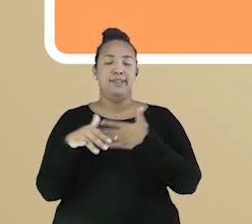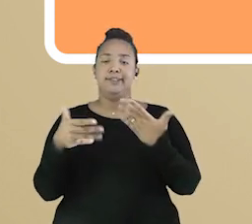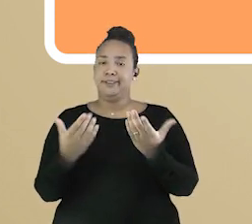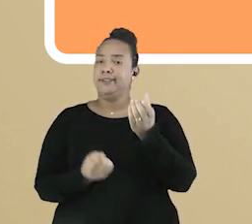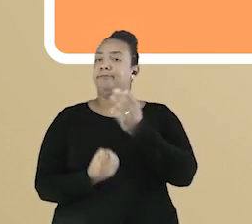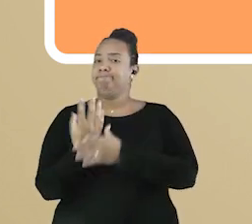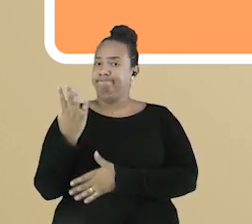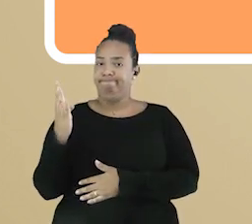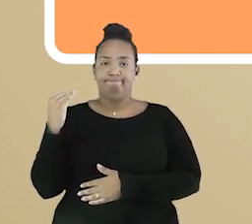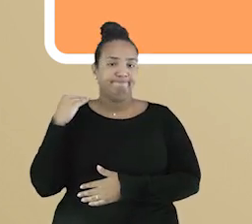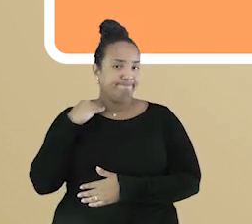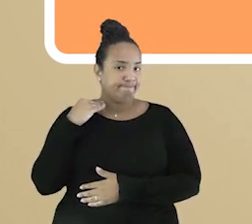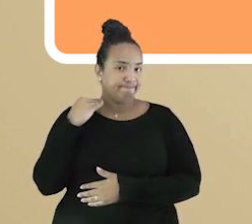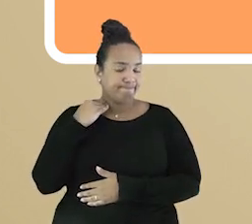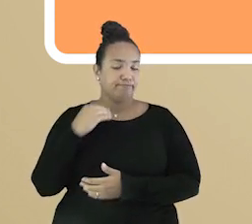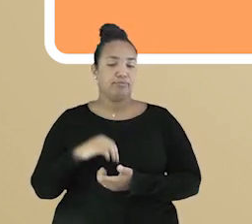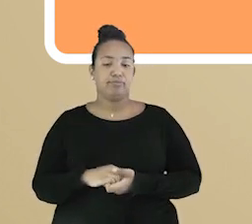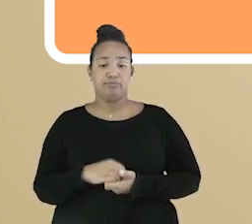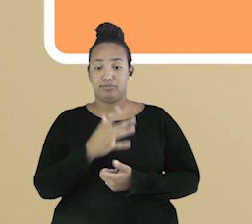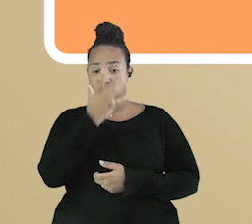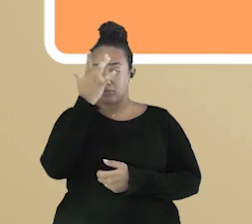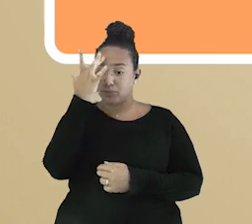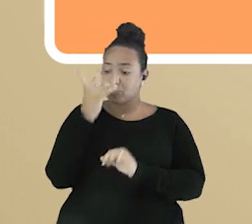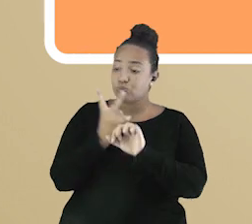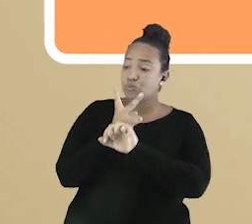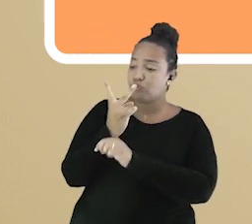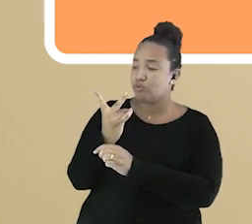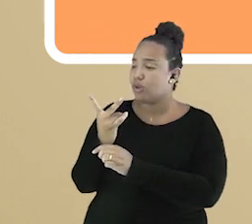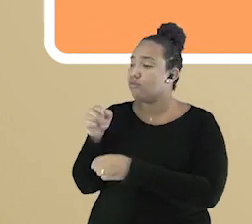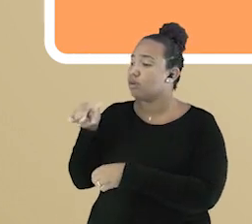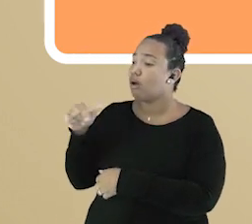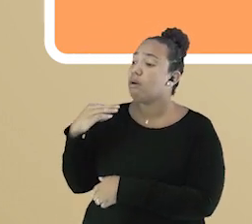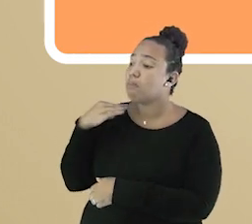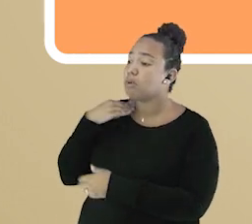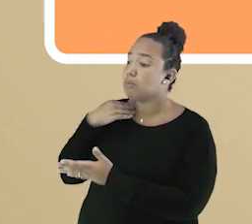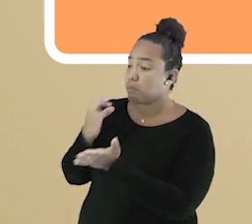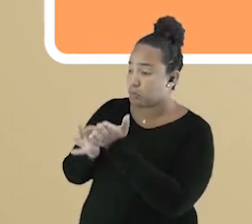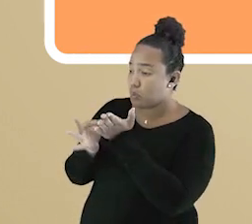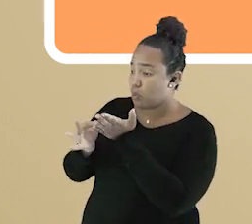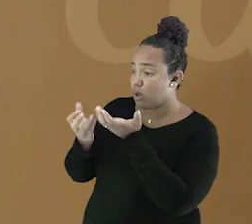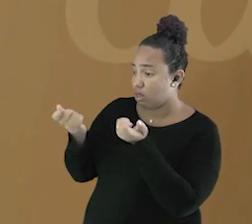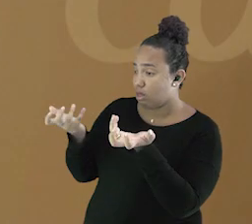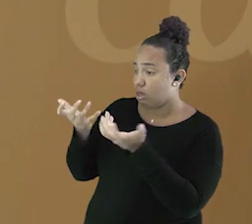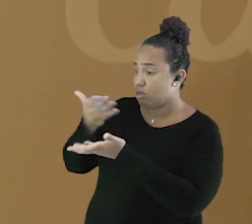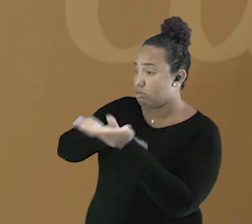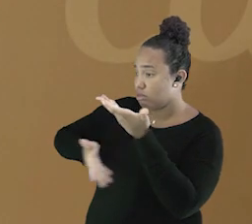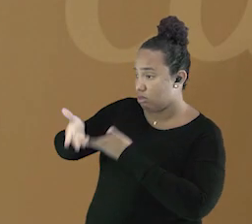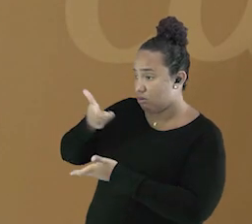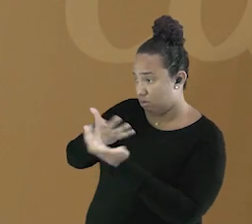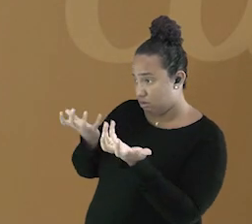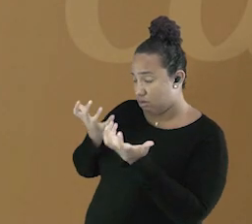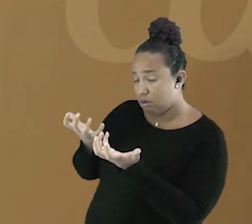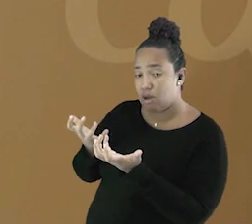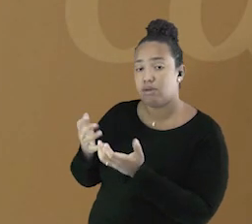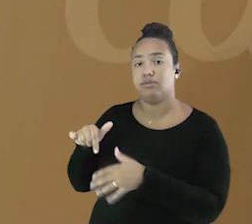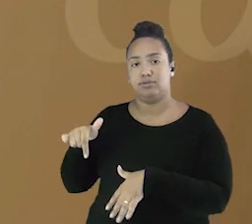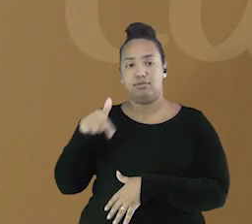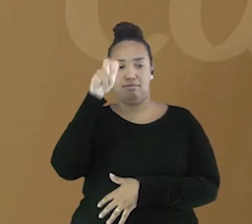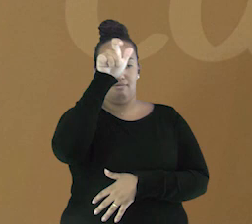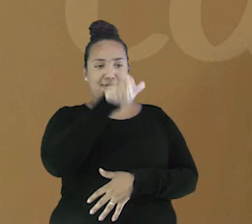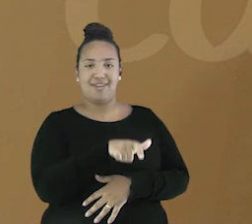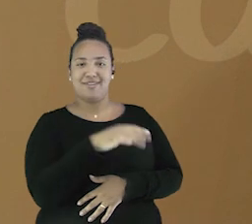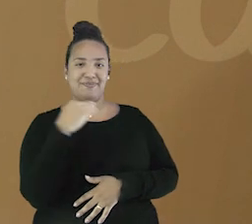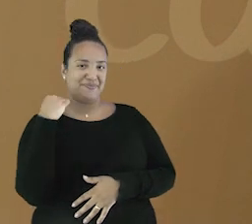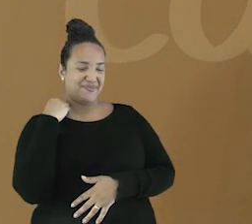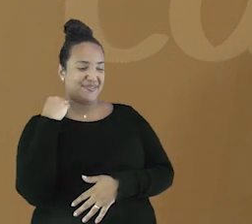bancos. As pessoas procuravam os banqueiros para trocar as moedas por mercadorias. Eles eram responsáveis por essa troca